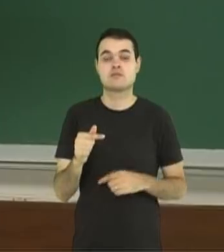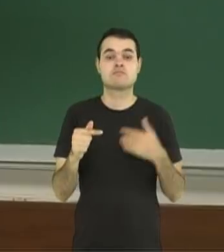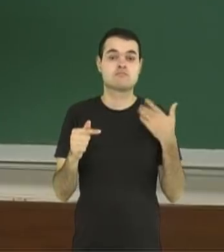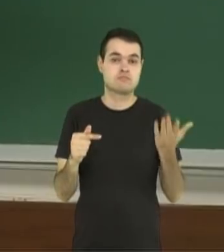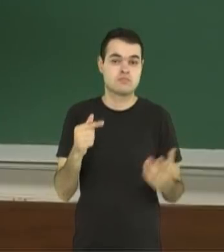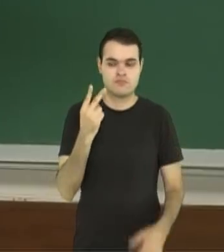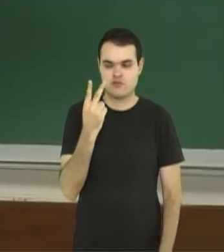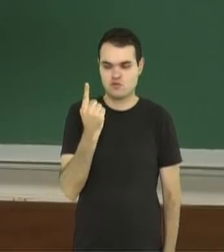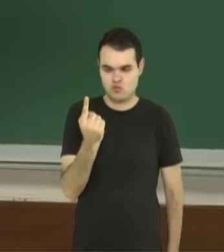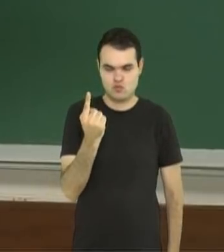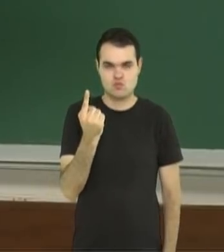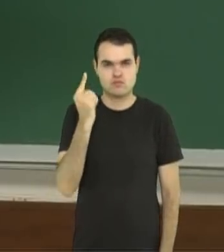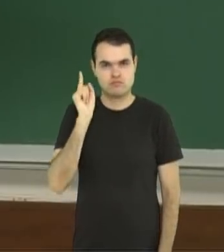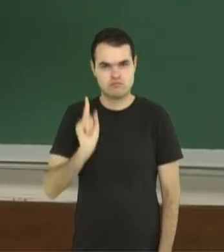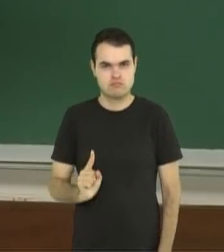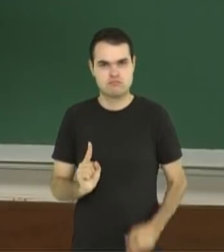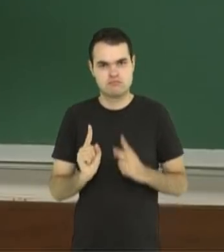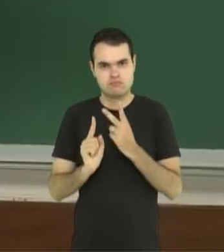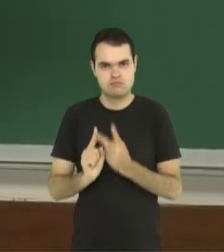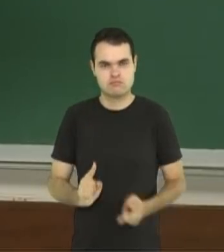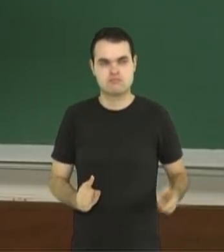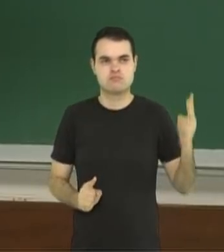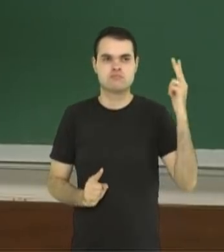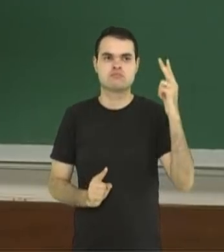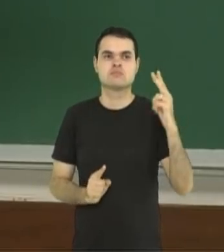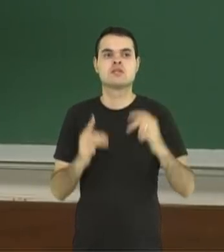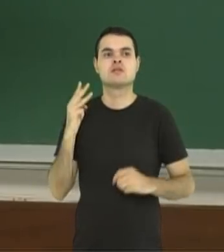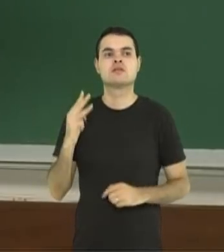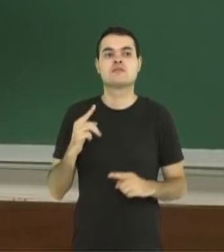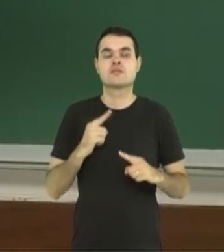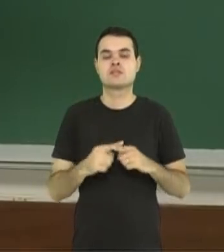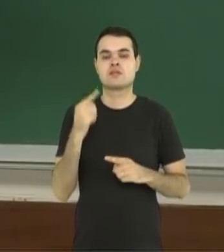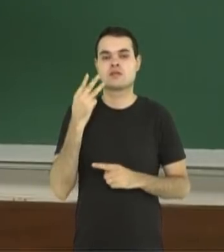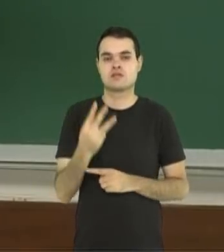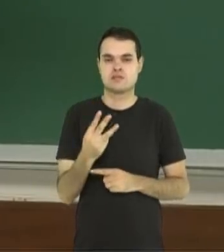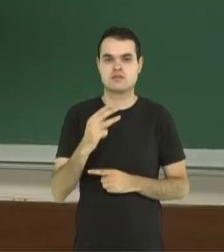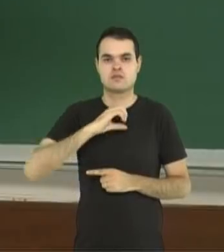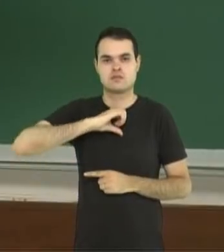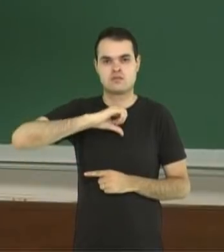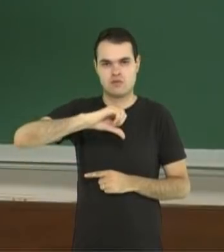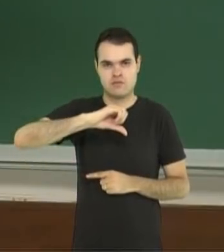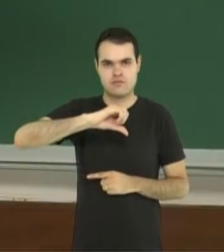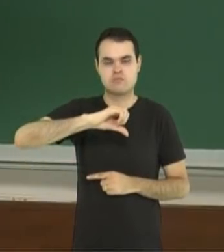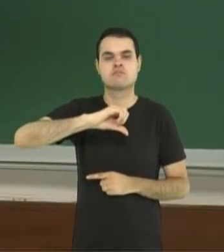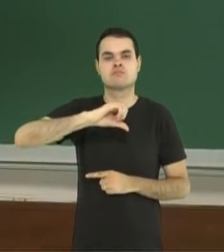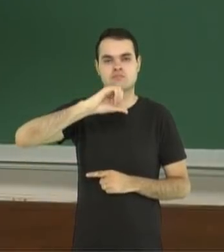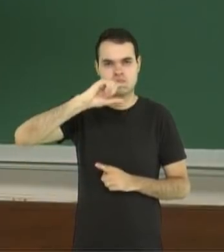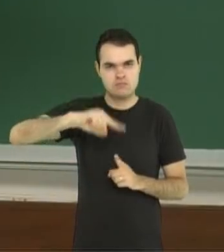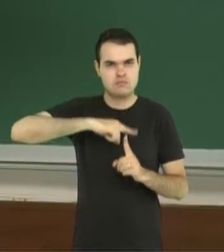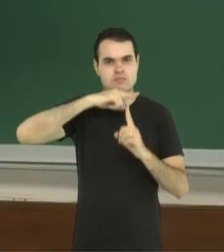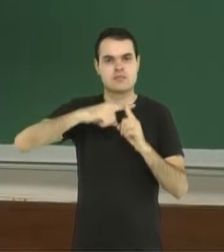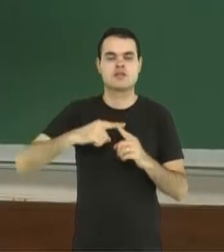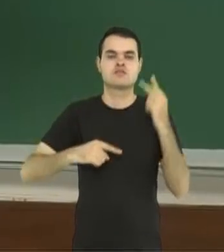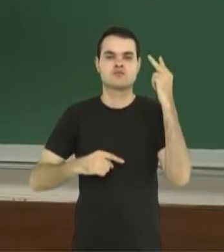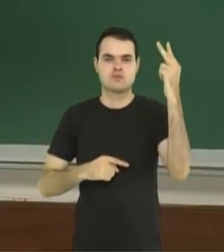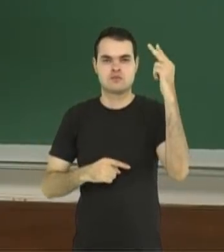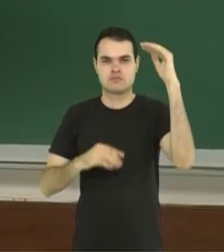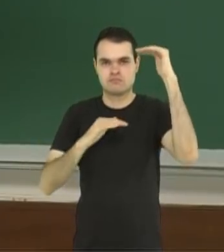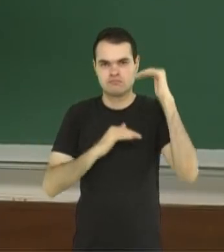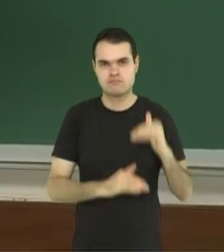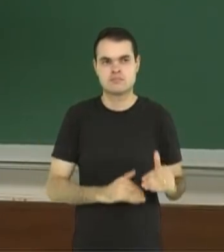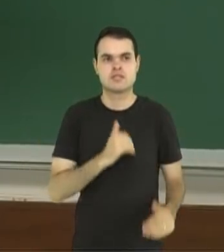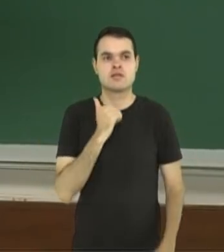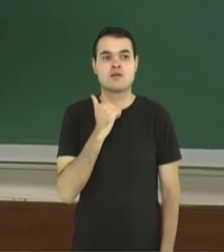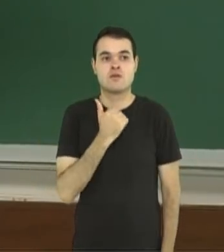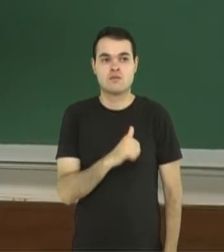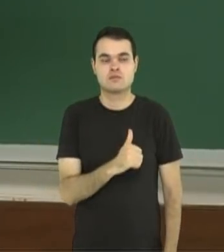7, 21. Olha só, tá? 3 vezes 3 é 9, mais o 2 que eu tenho